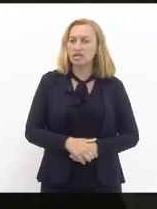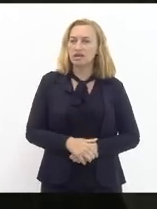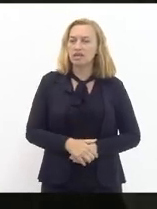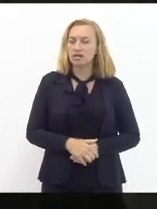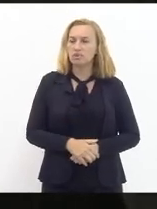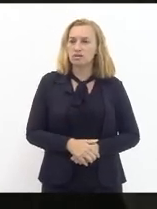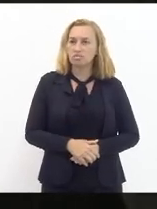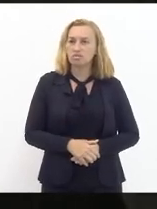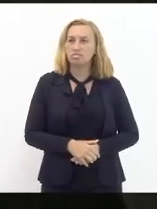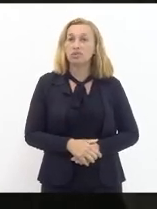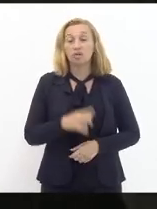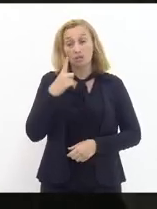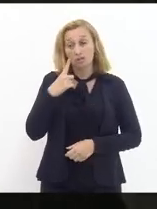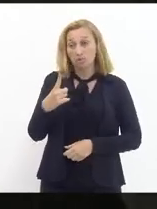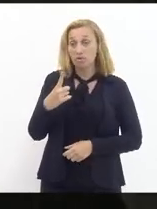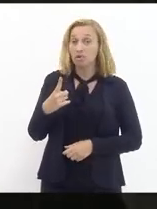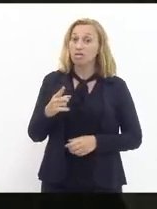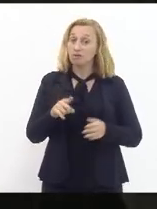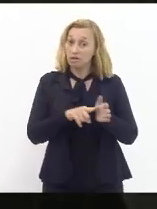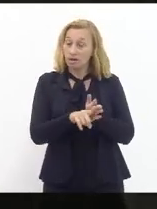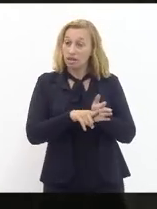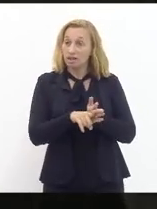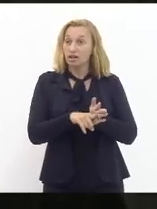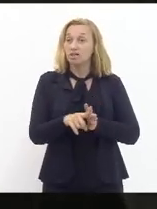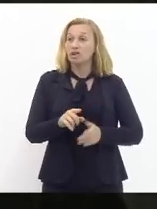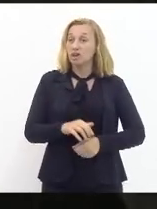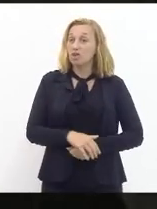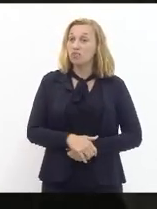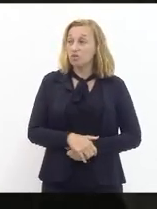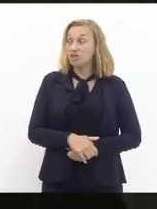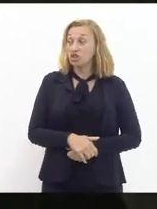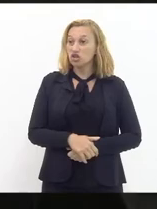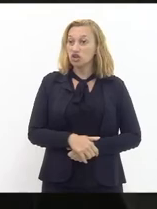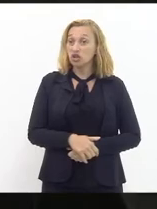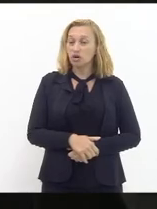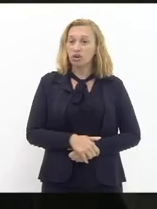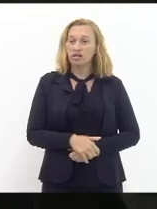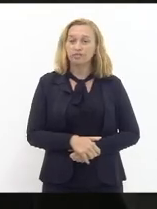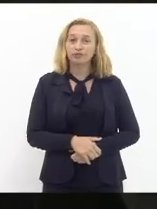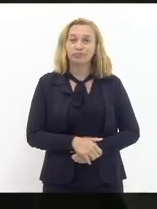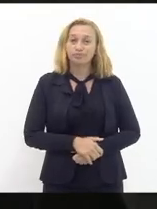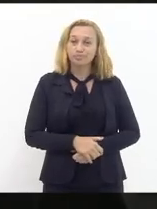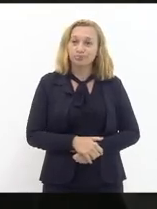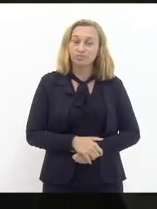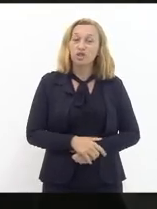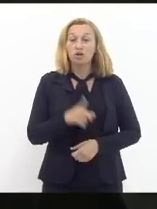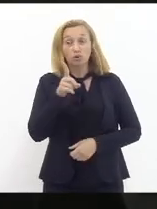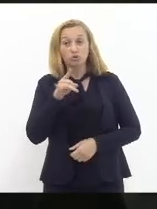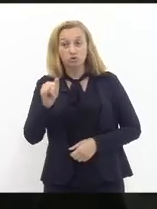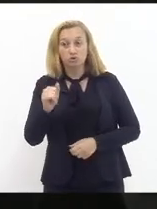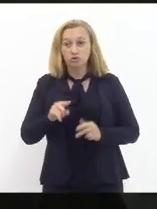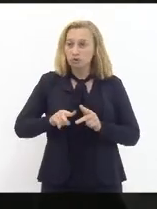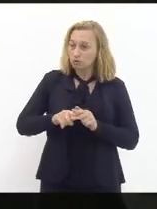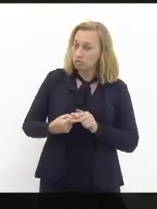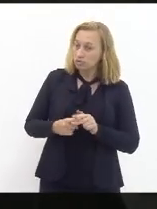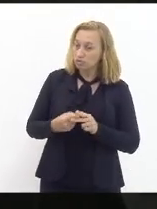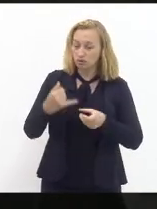deveria verificar essa questão. Porque o presidente, num dia, diz que não vai ter reajuste